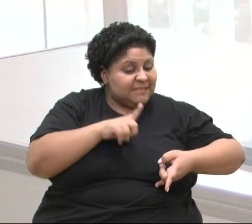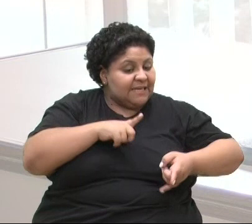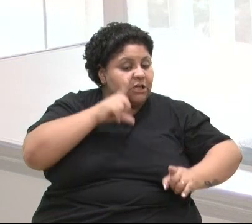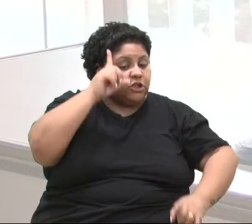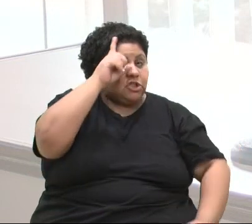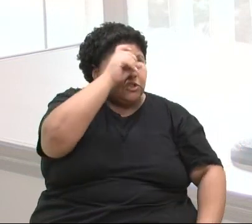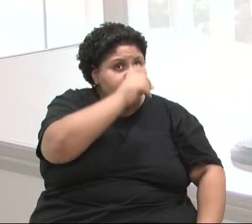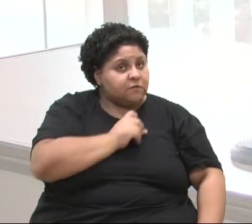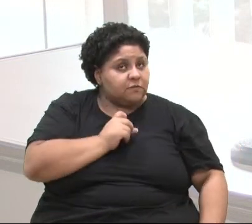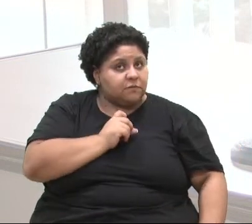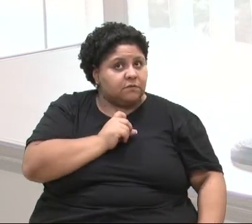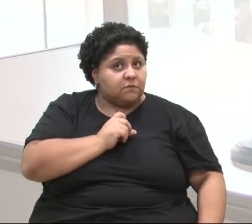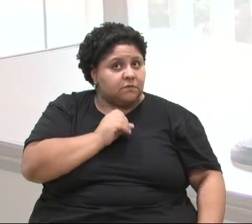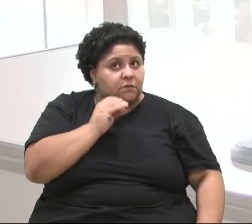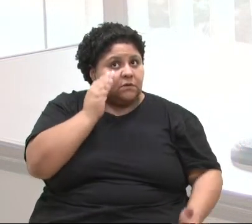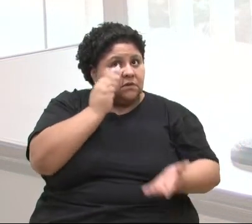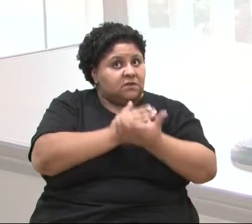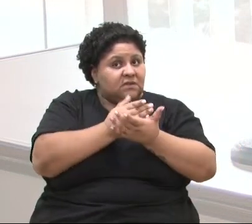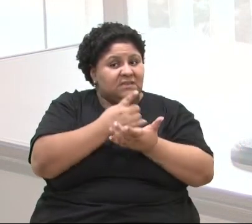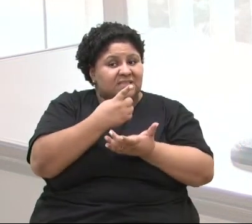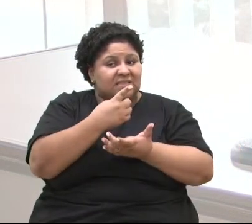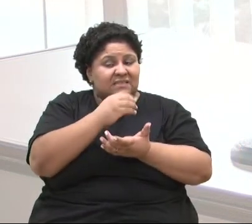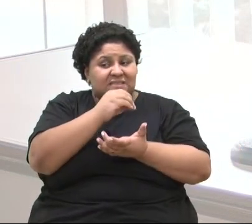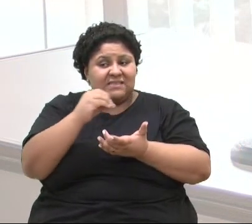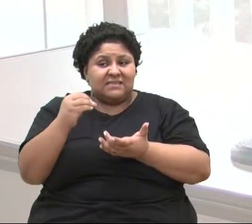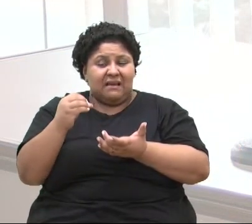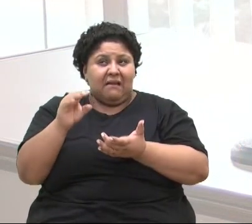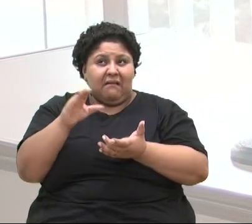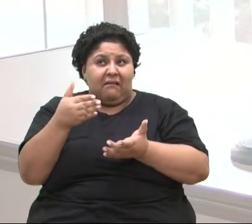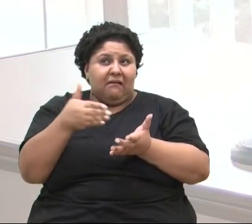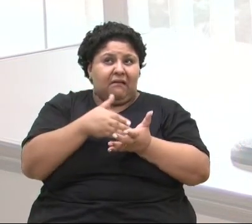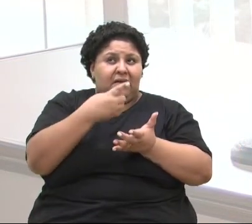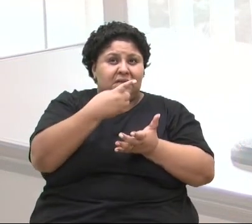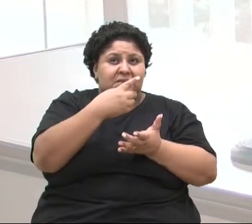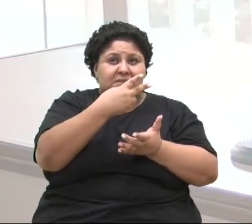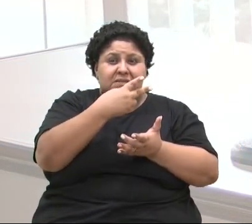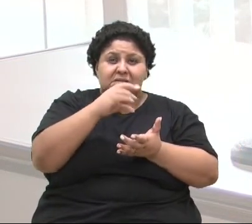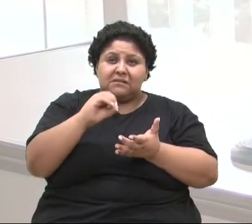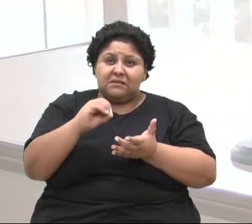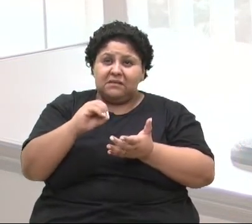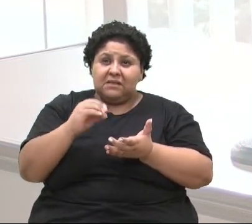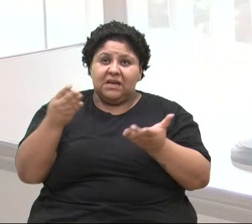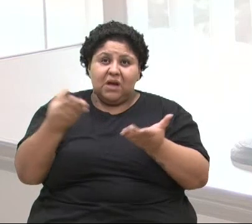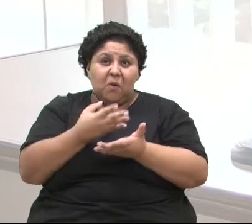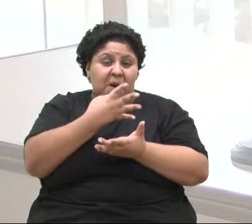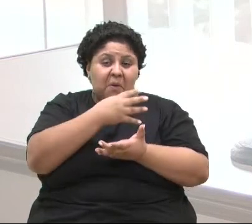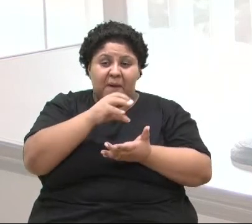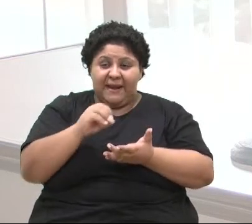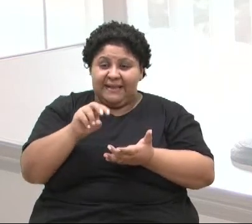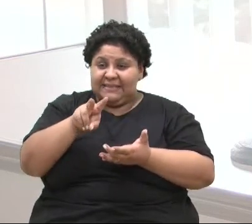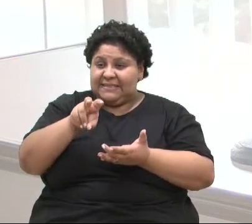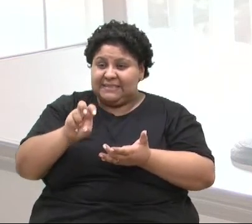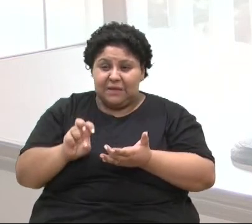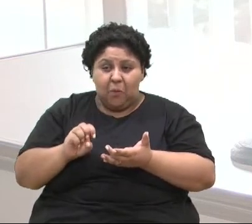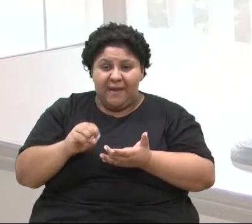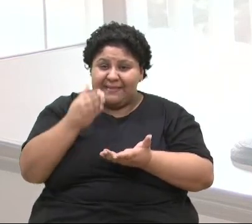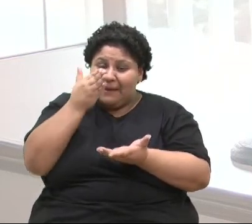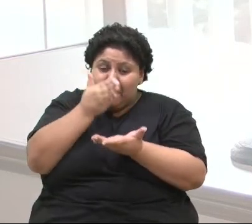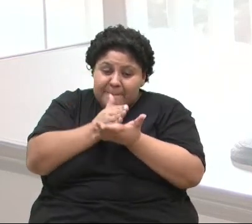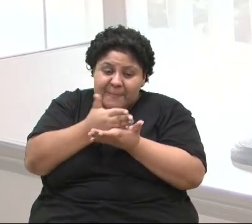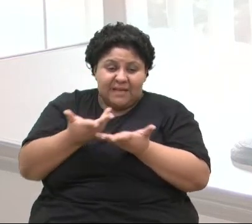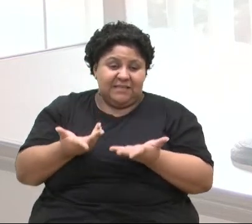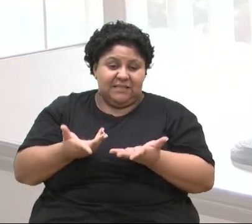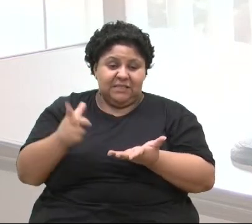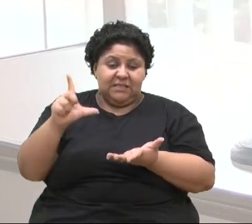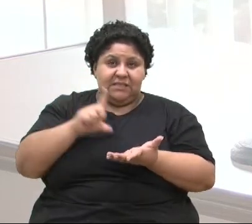dificuldade. Era a média de 100, 120 antes de abrir os 50 e poucos, agora é 40, 50, é essa a média. Então, se nós